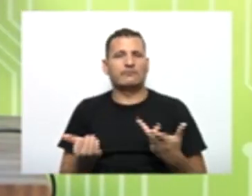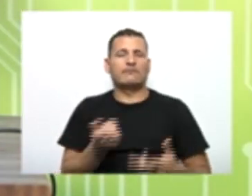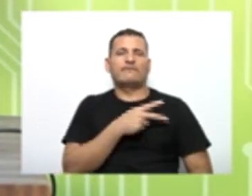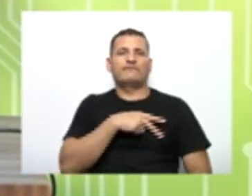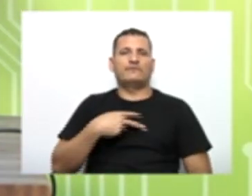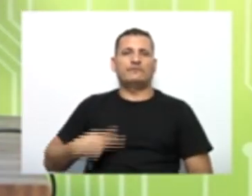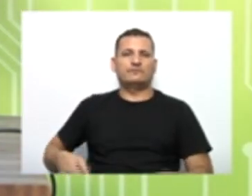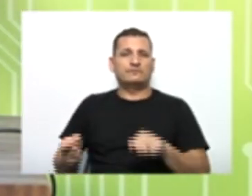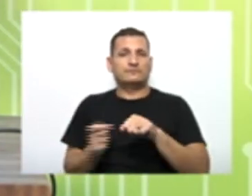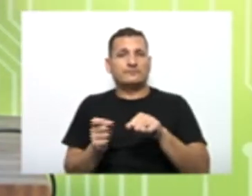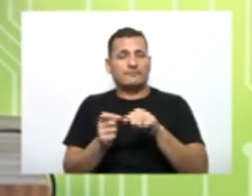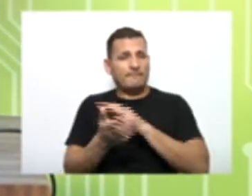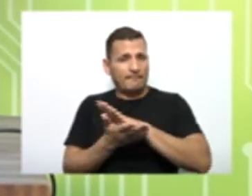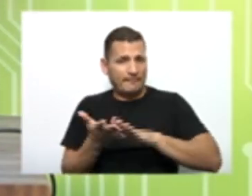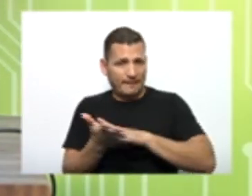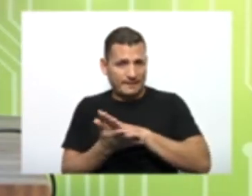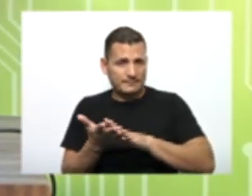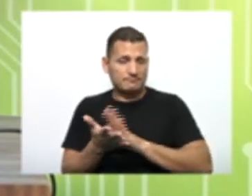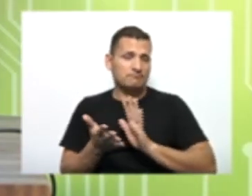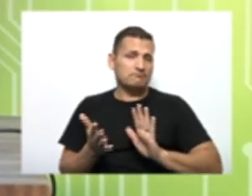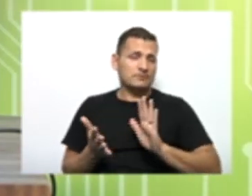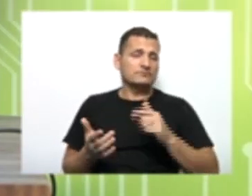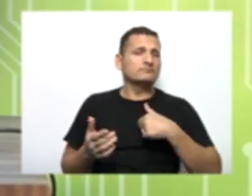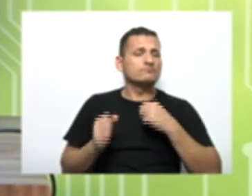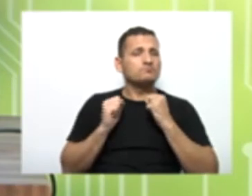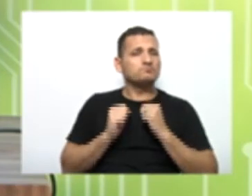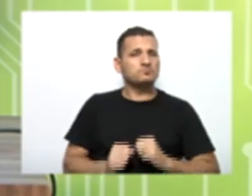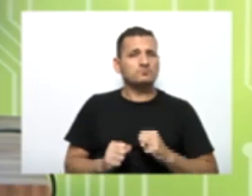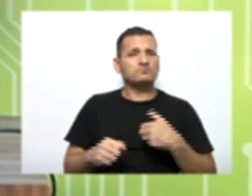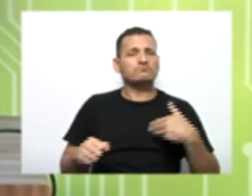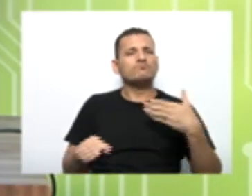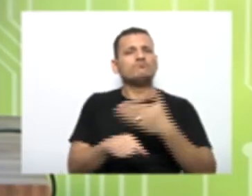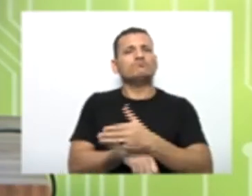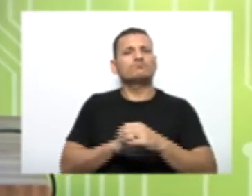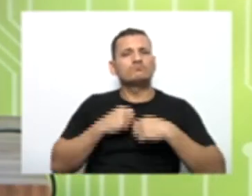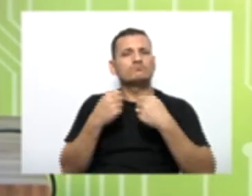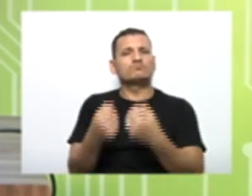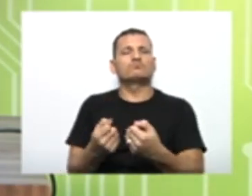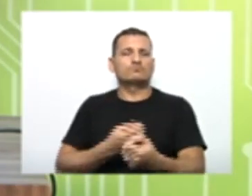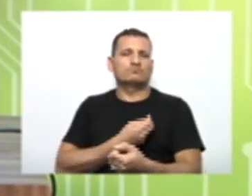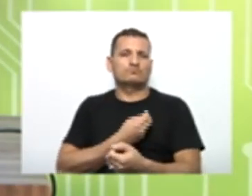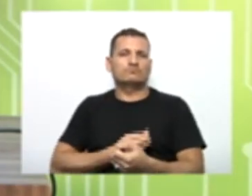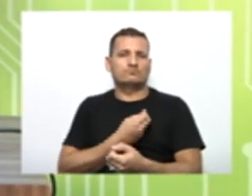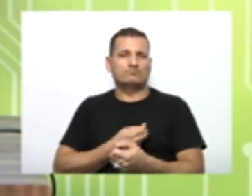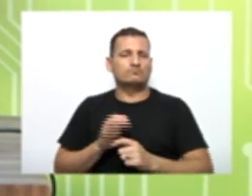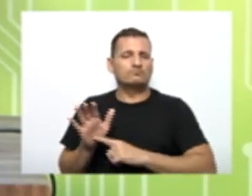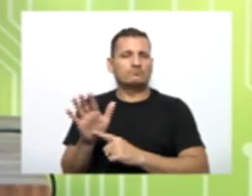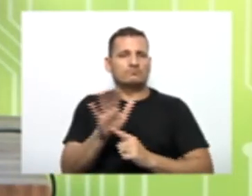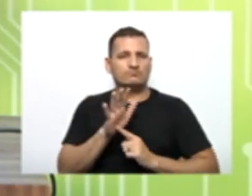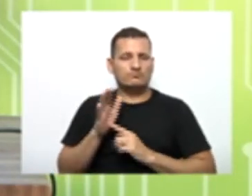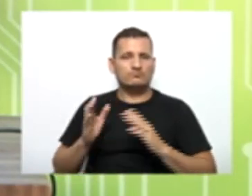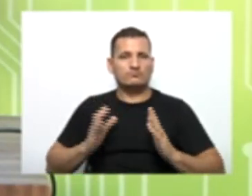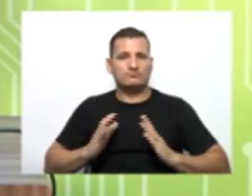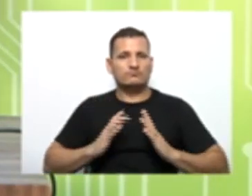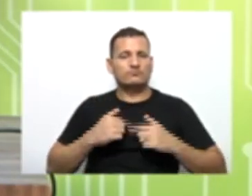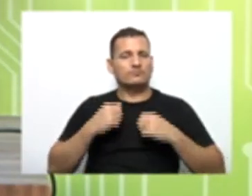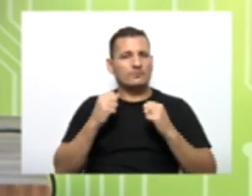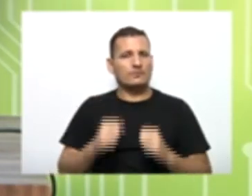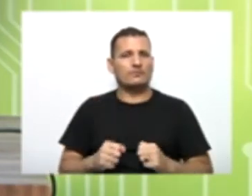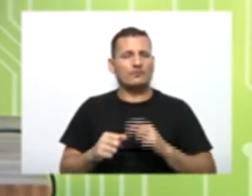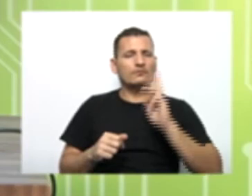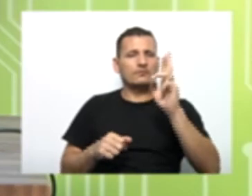exercício da política, o exercício da cidadania, ele depende de participação. Eu só